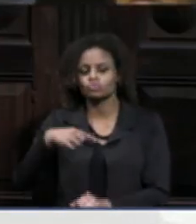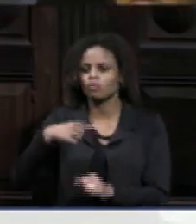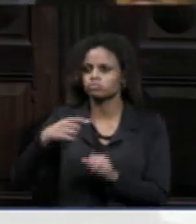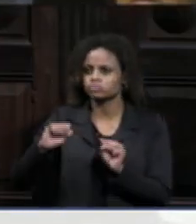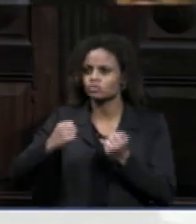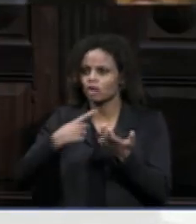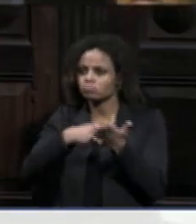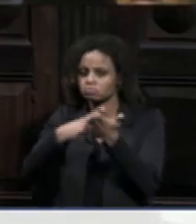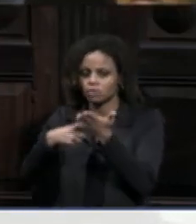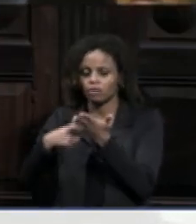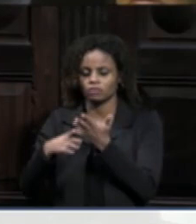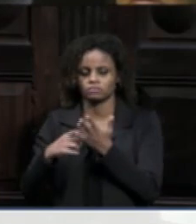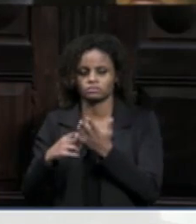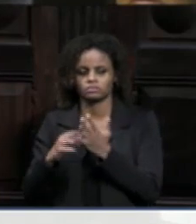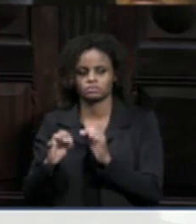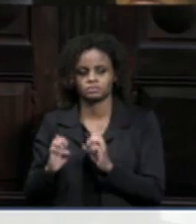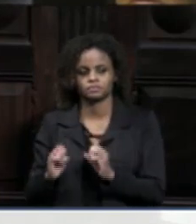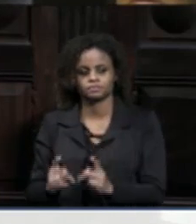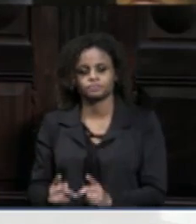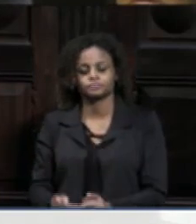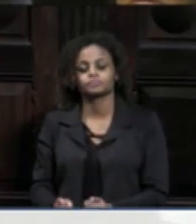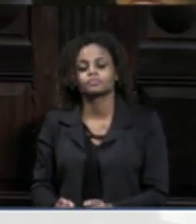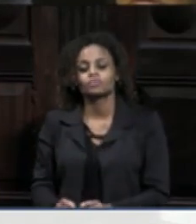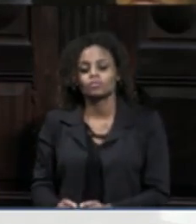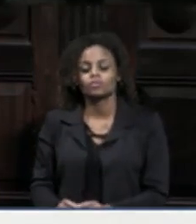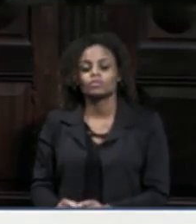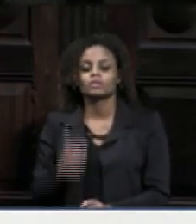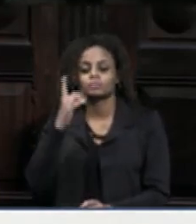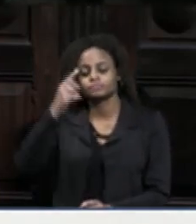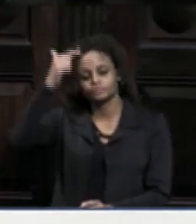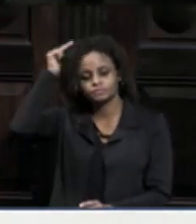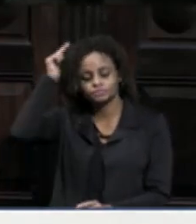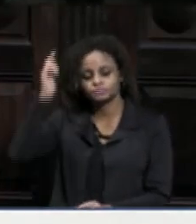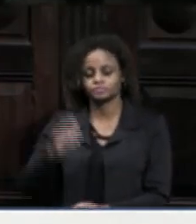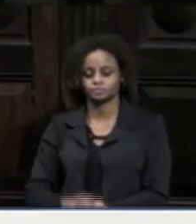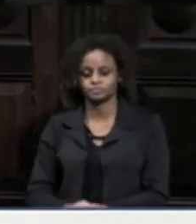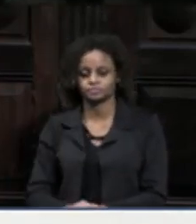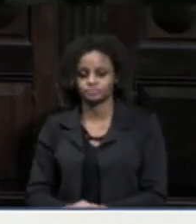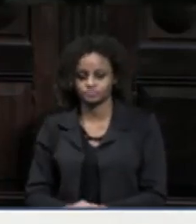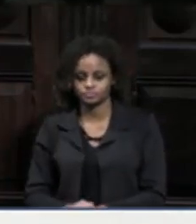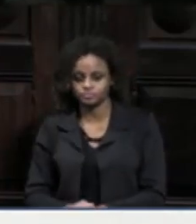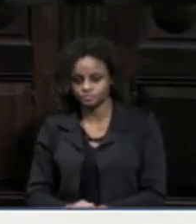Excelência usou bastante tempo. Deixa, por favor, deputado Luiz Paulo. Senhor presidente,